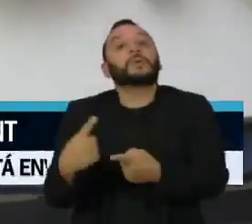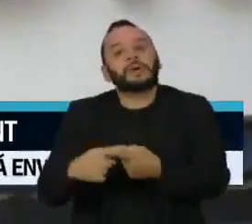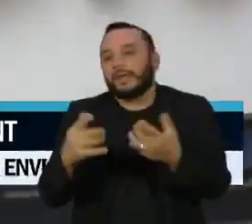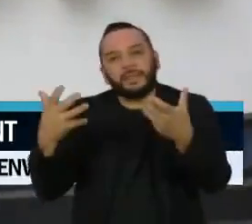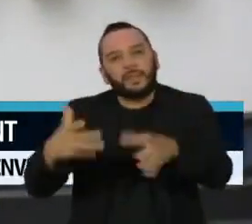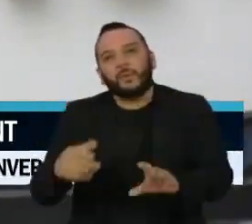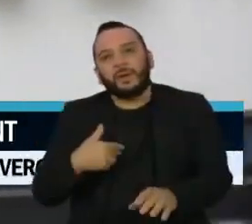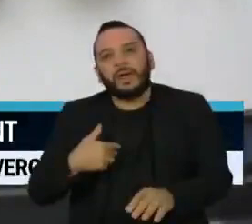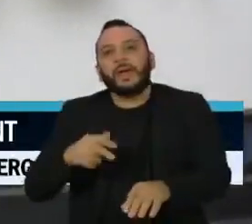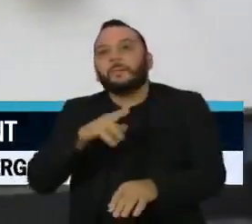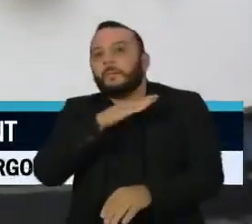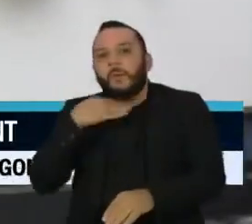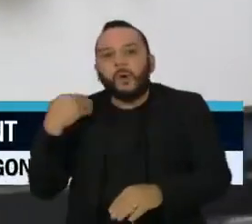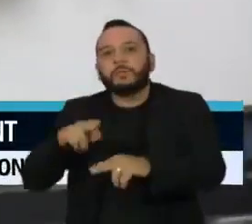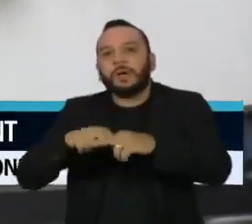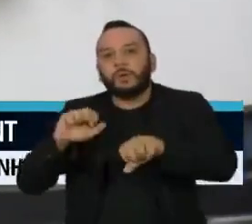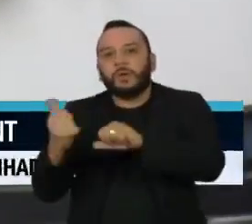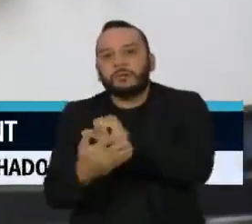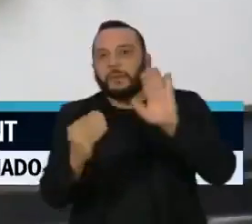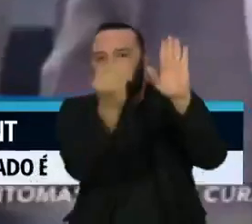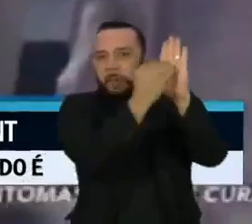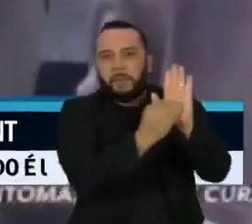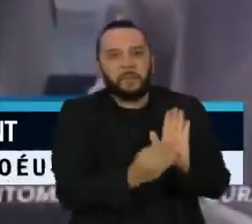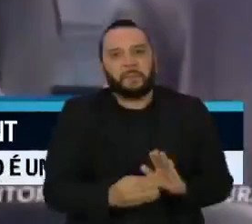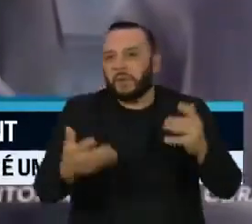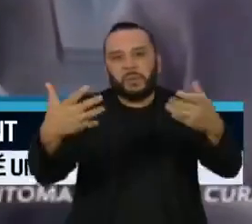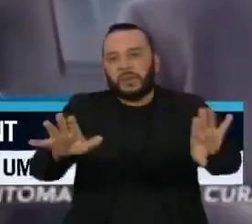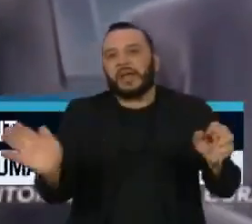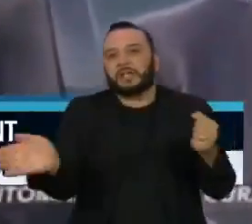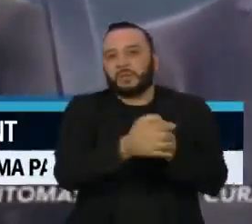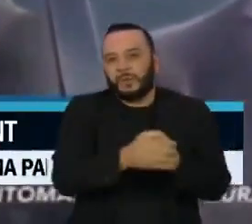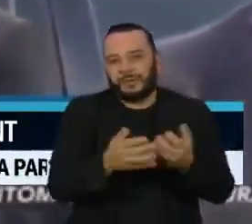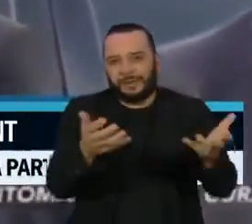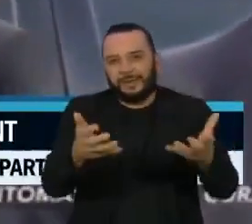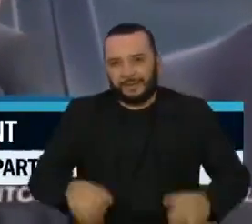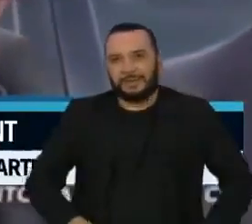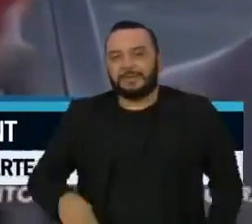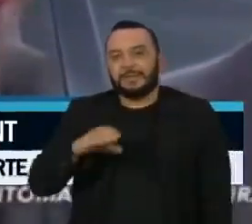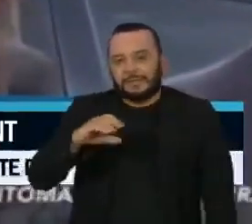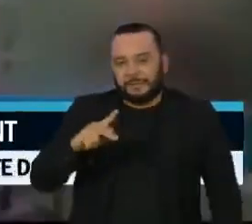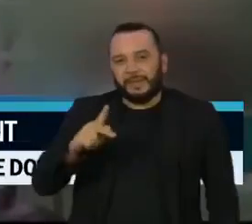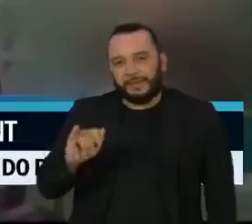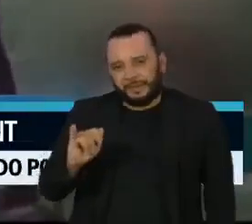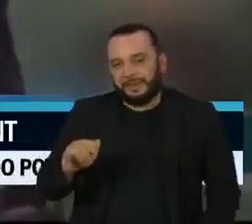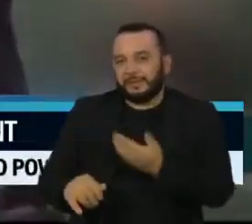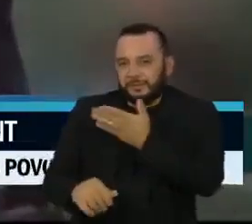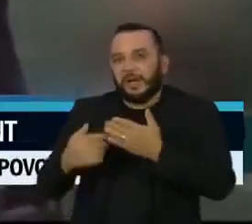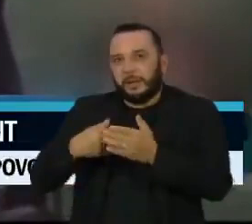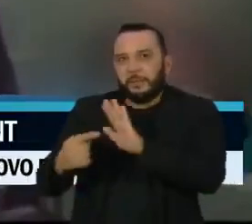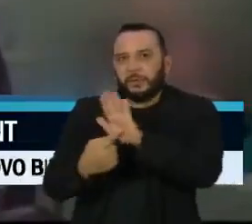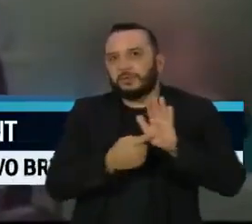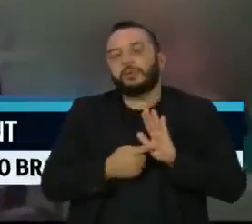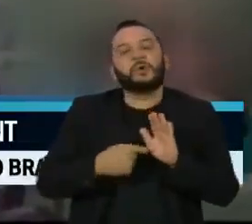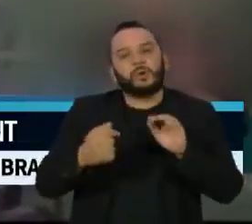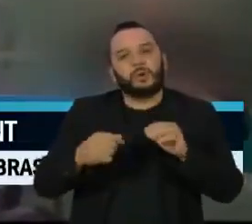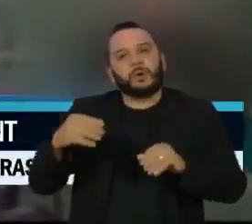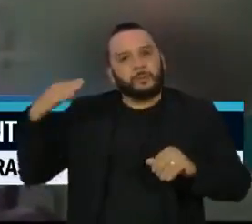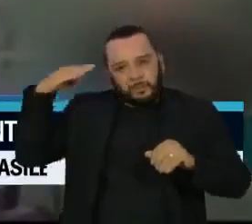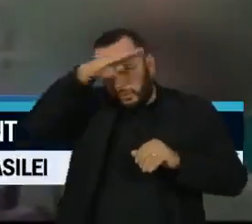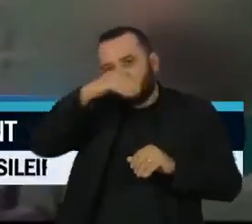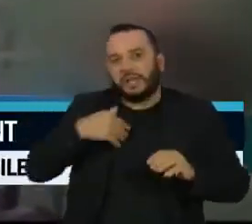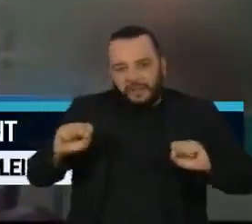e mortes por Covid na Prevent. A CPI ainda exibiu vídeos do presidente Jair Bolsonaro defendendo o uso de